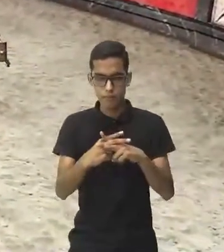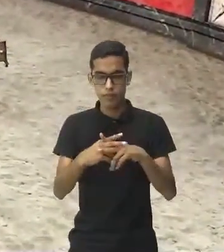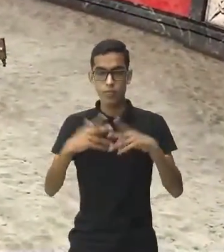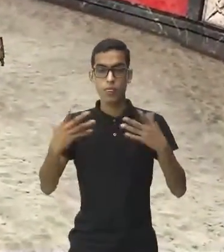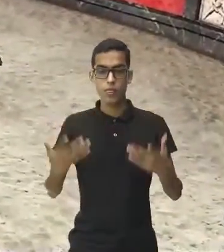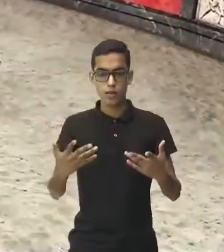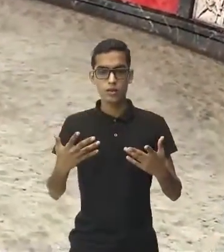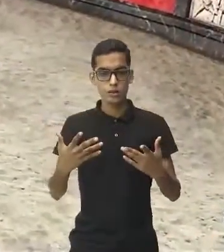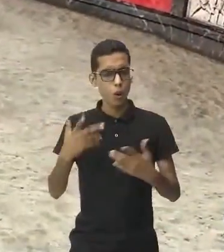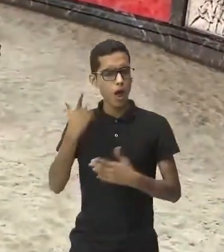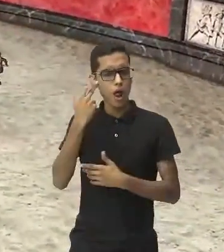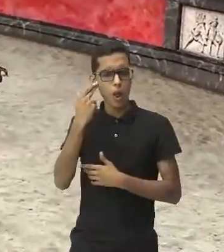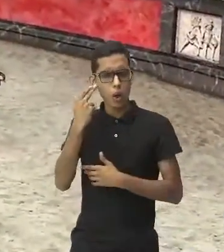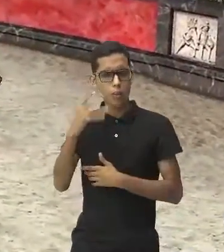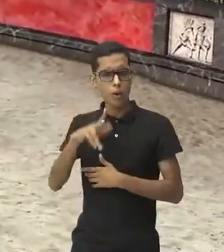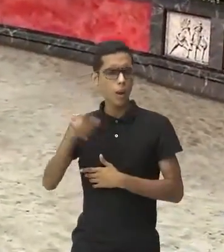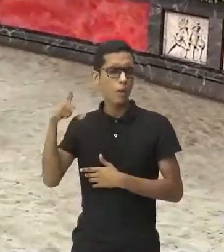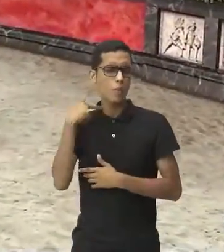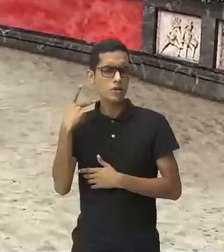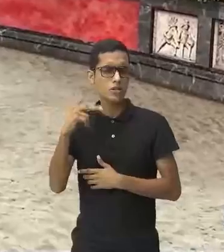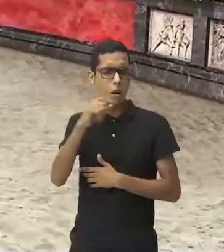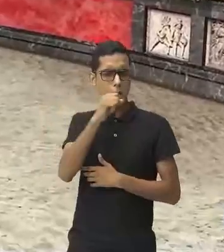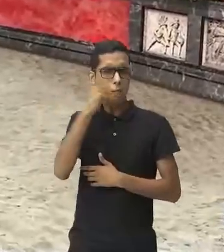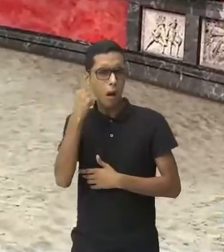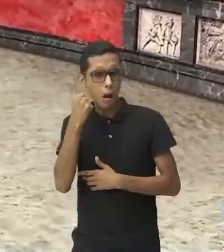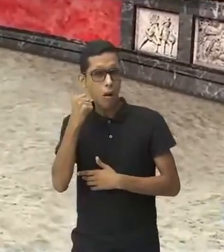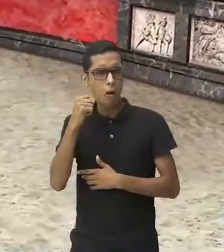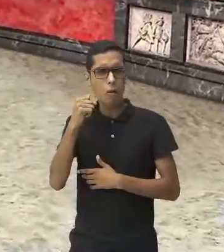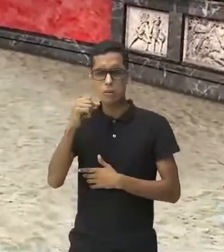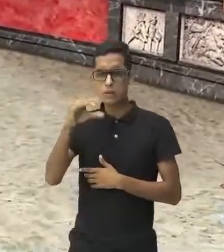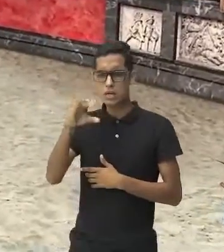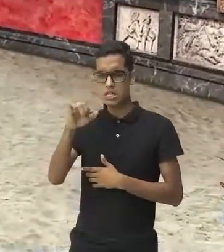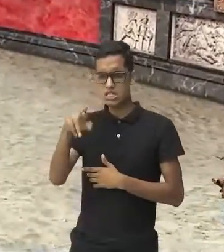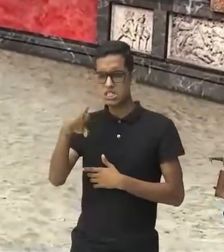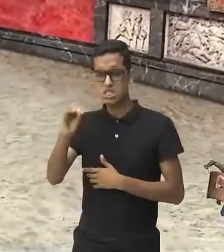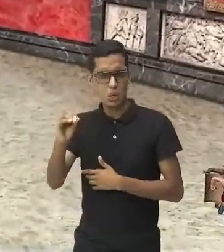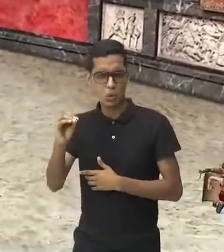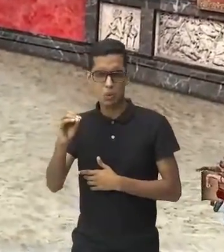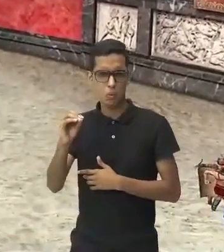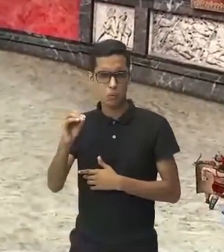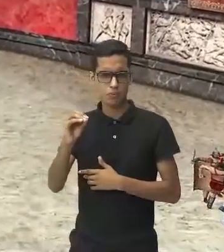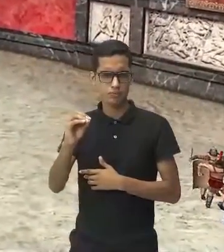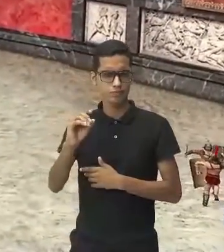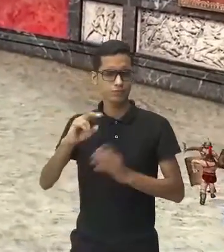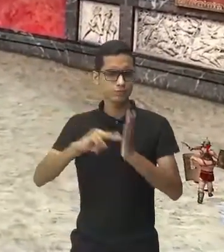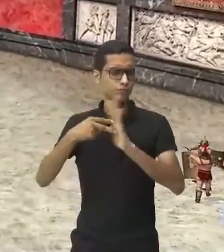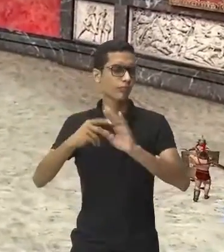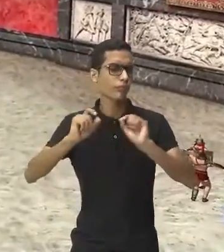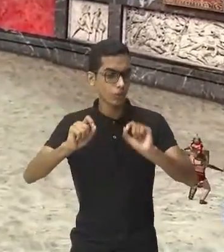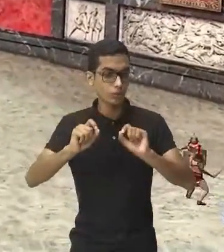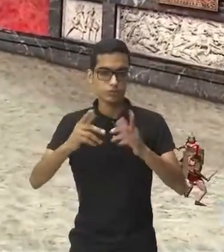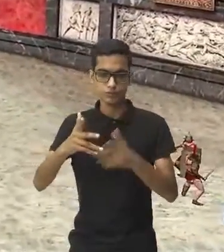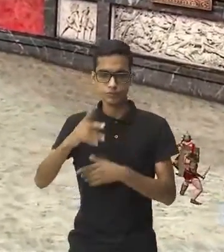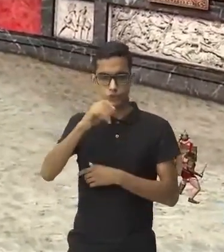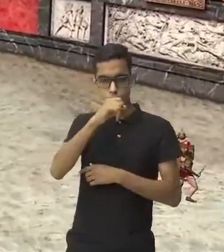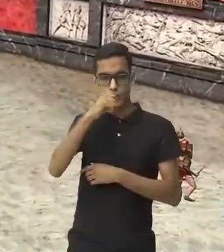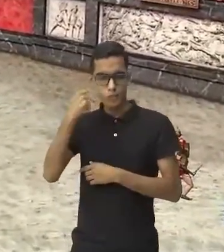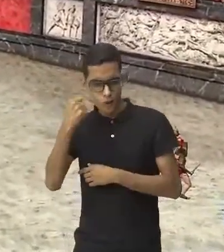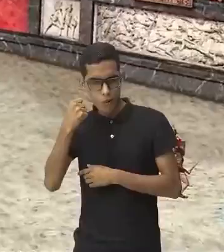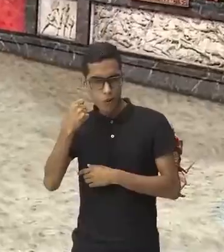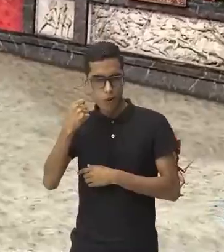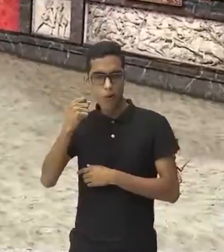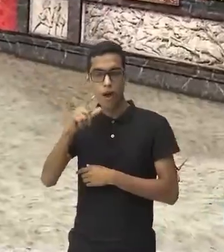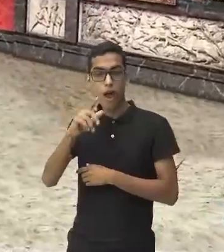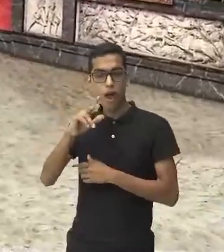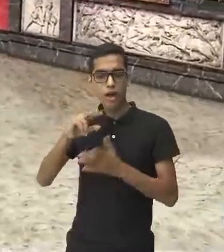circo romano. Como assim, professor? Não estou entendendo. De onde vem essa expressão pão e circo? Pão, que era o alimento fornecido